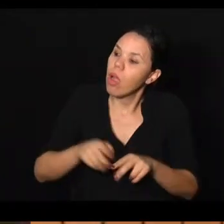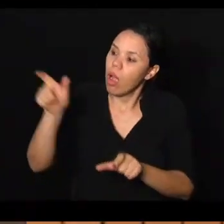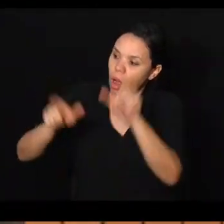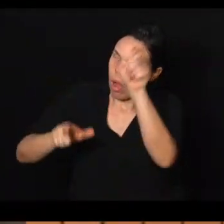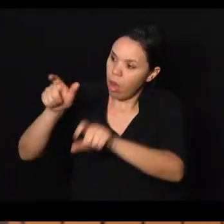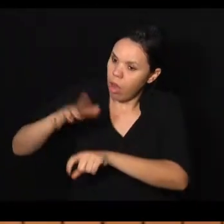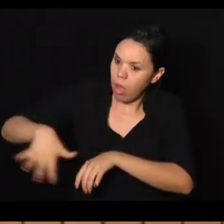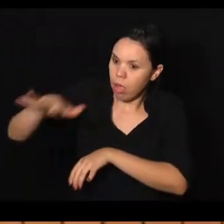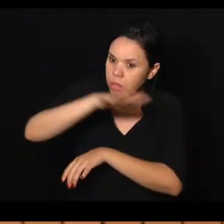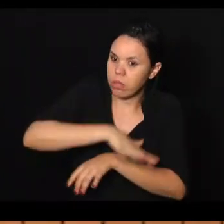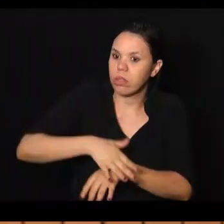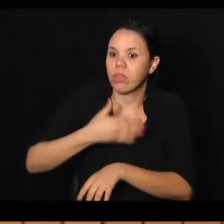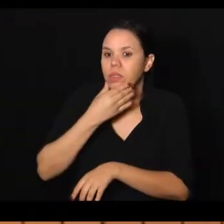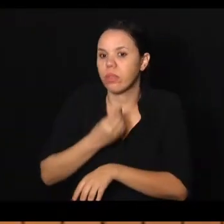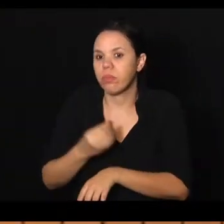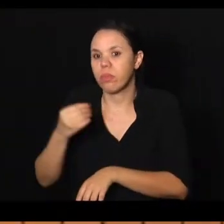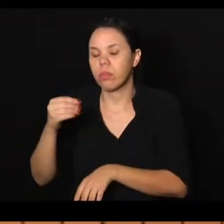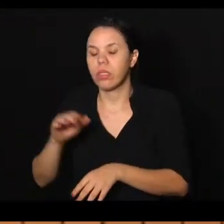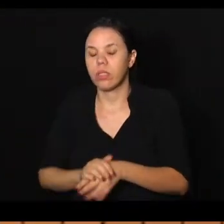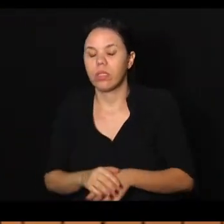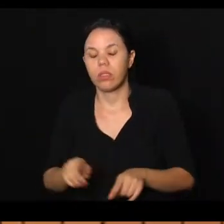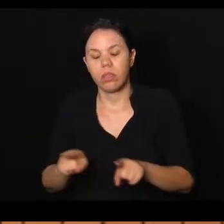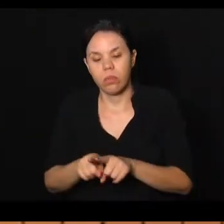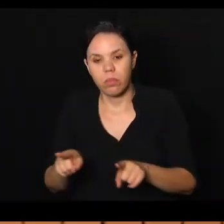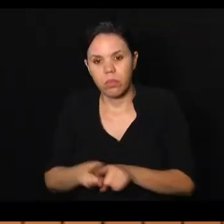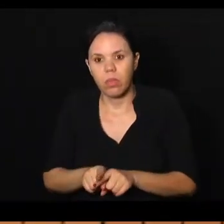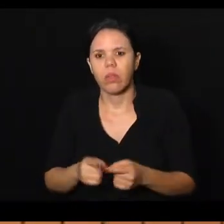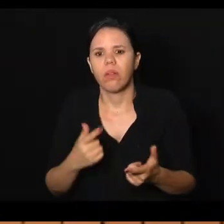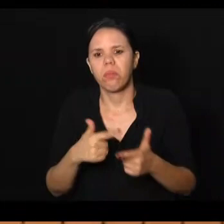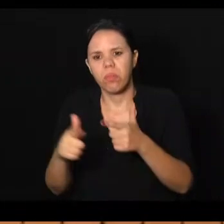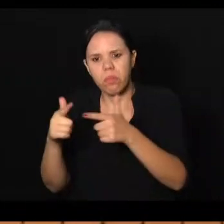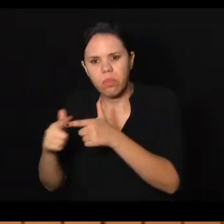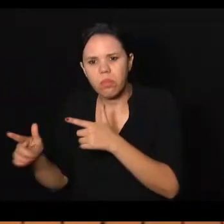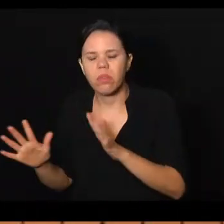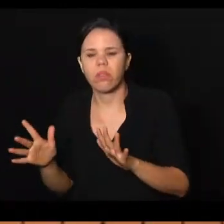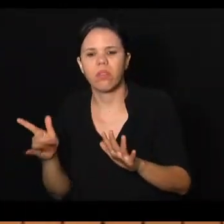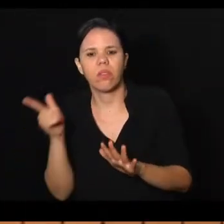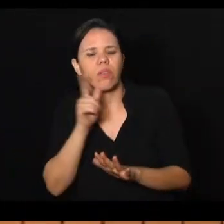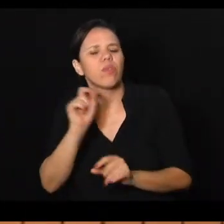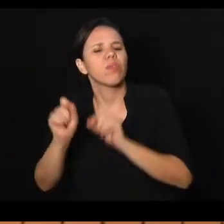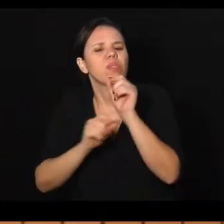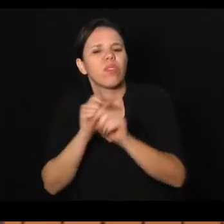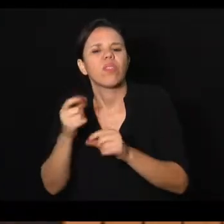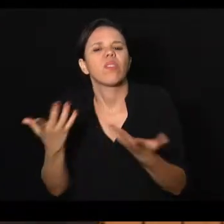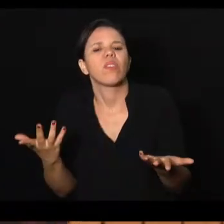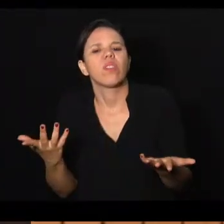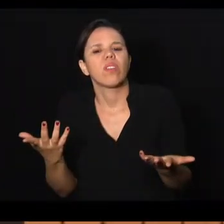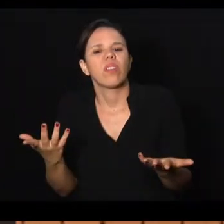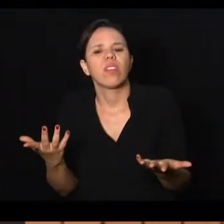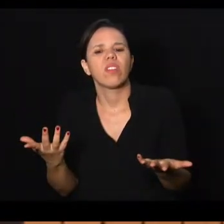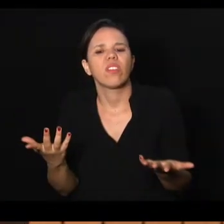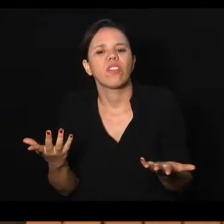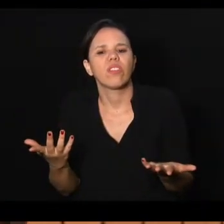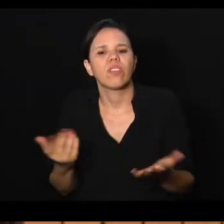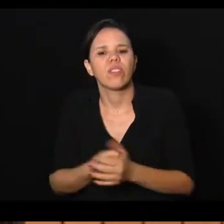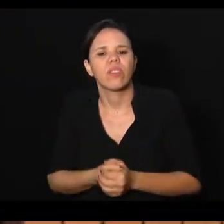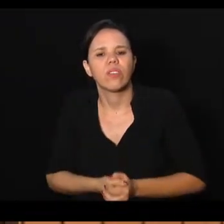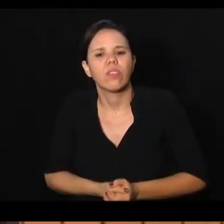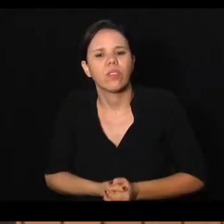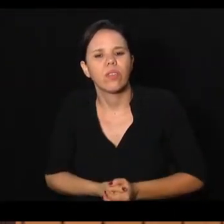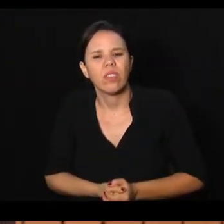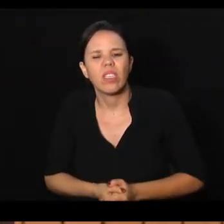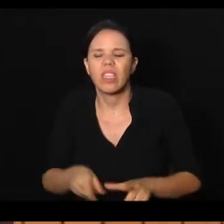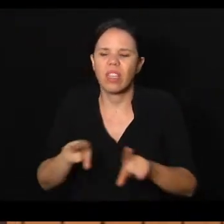em situação de vulnerabilidades. Meninos que têm sido conquistados pelo crime. Meninos que têm sido conquistados